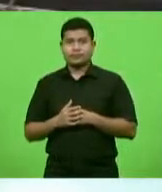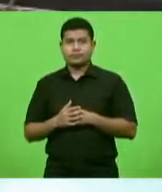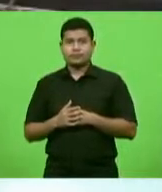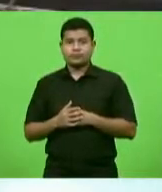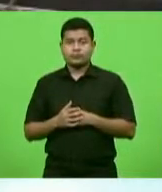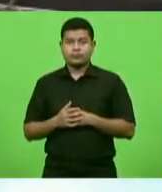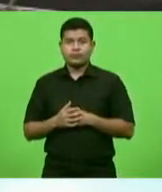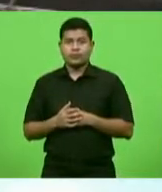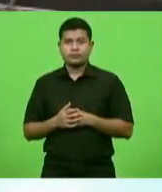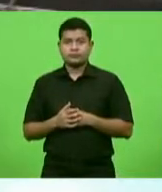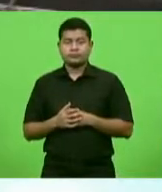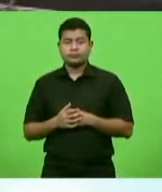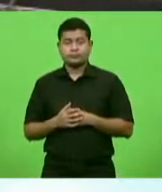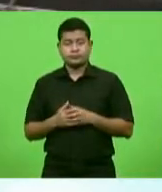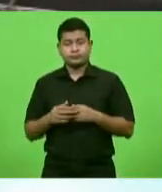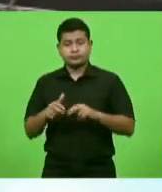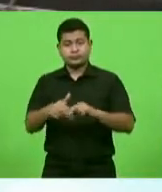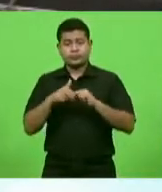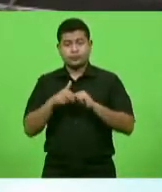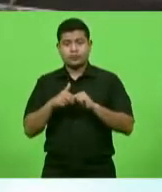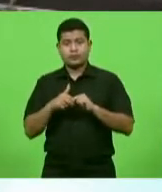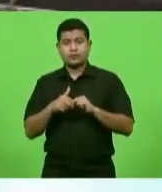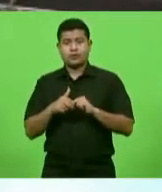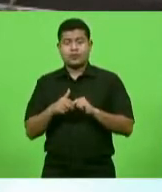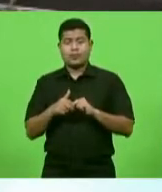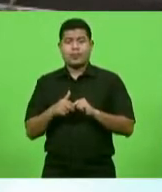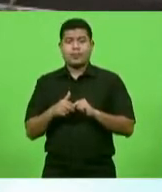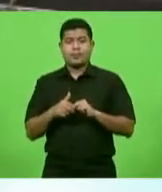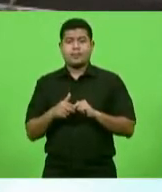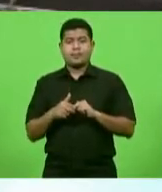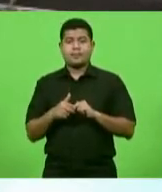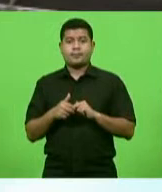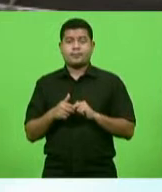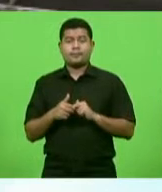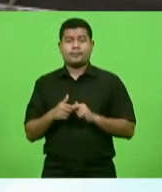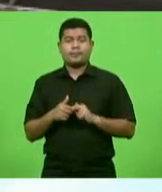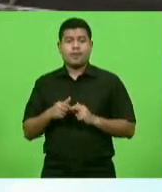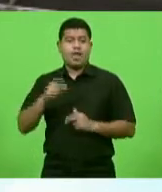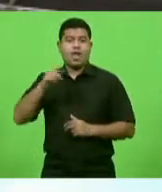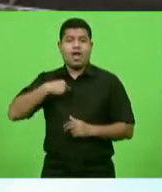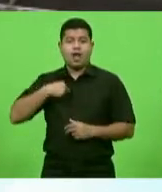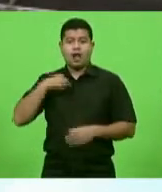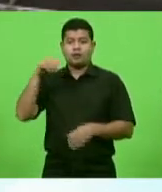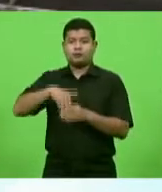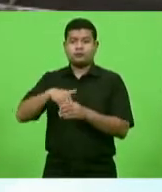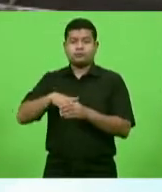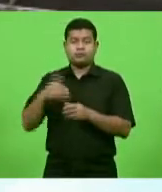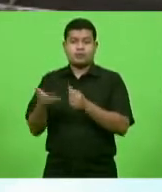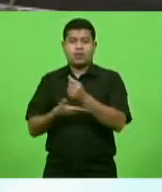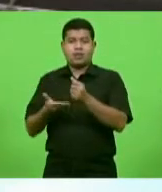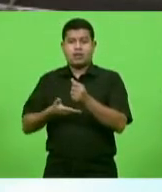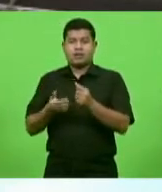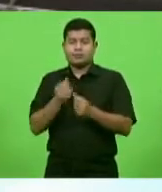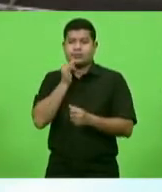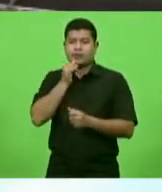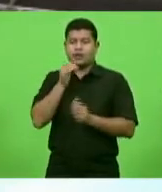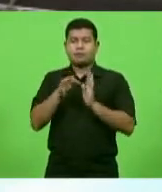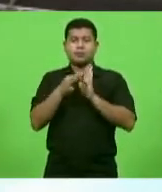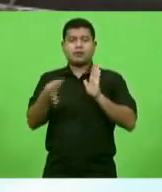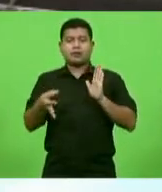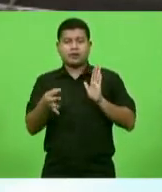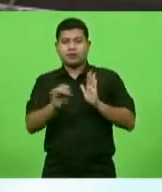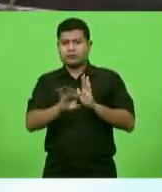existe. Por isso, este não é um voto baseado em boatos ou